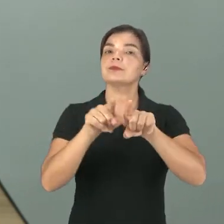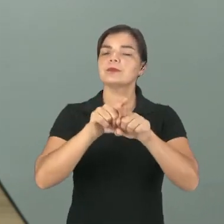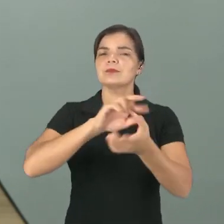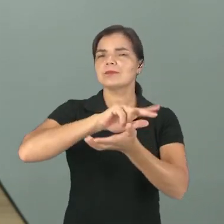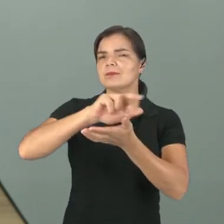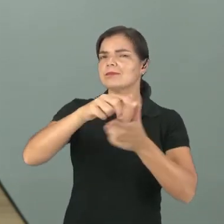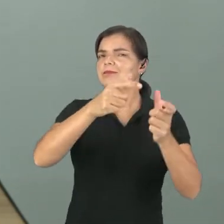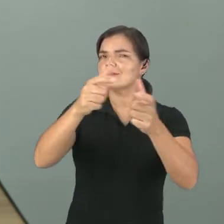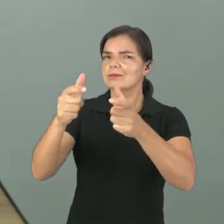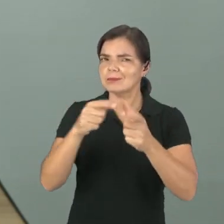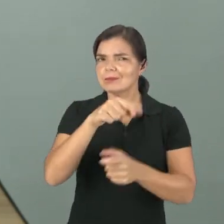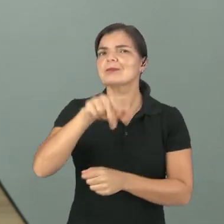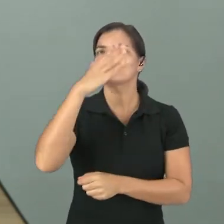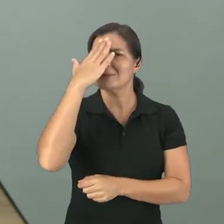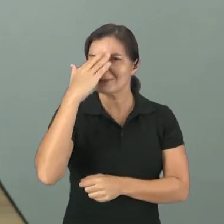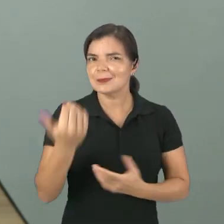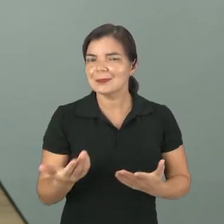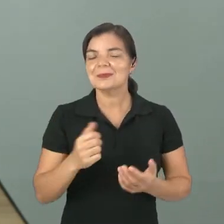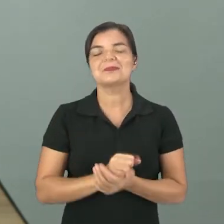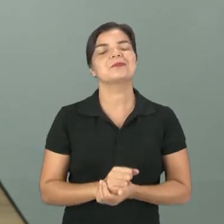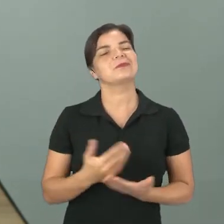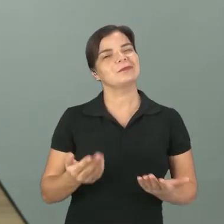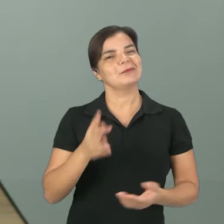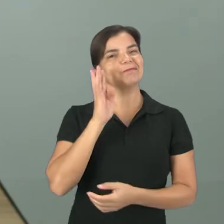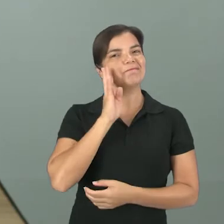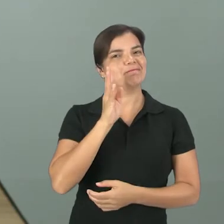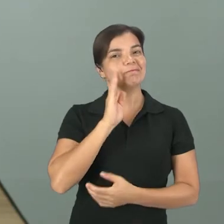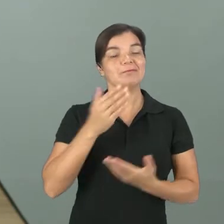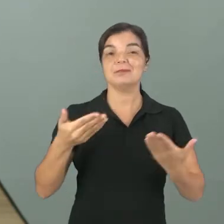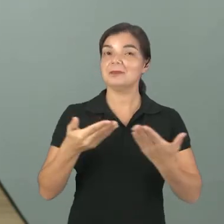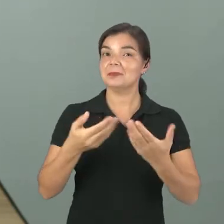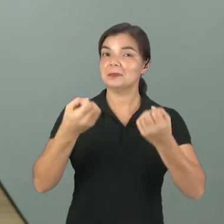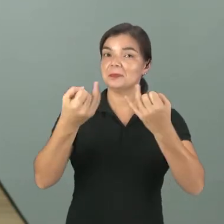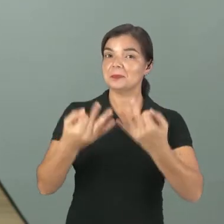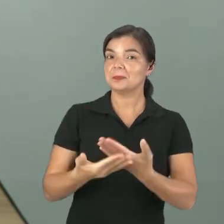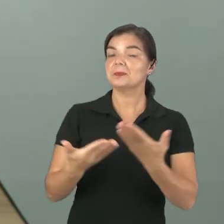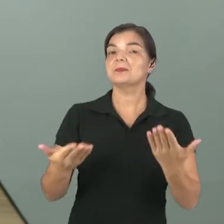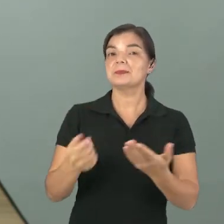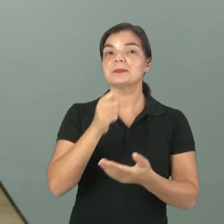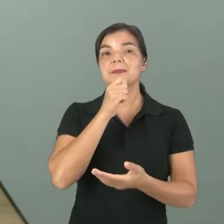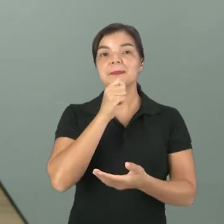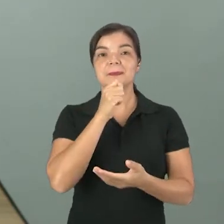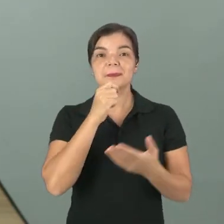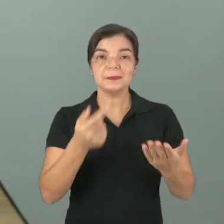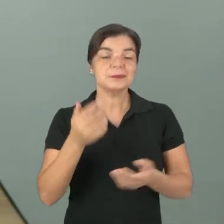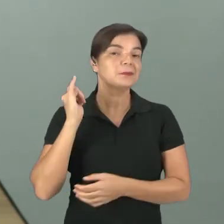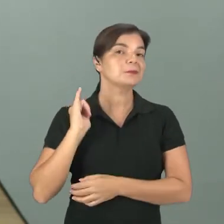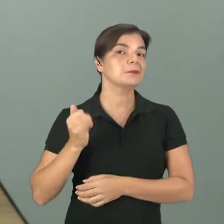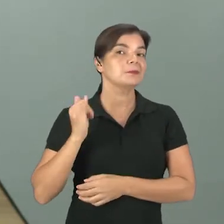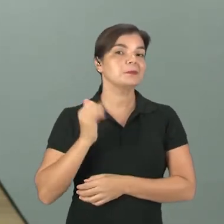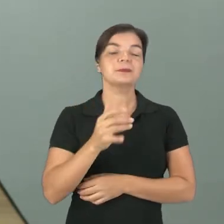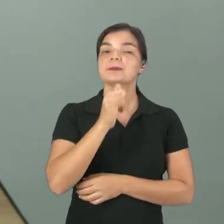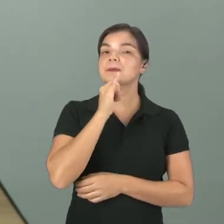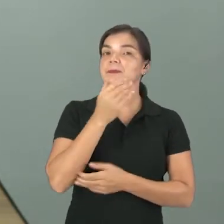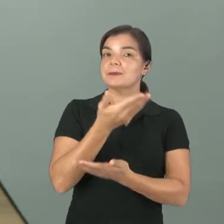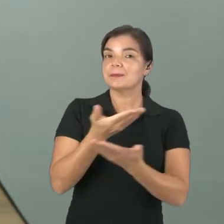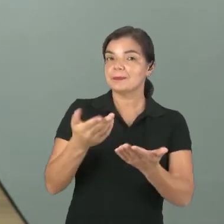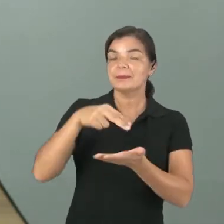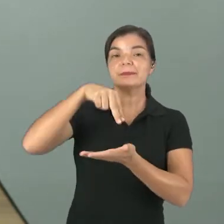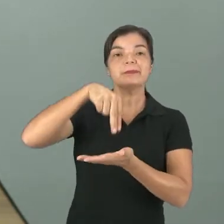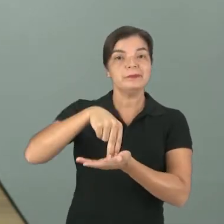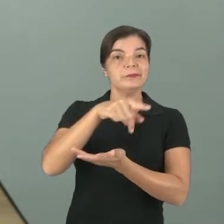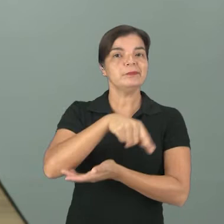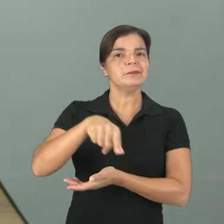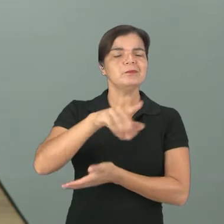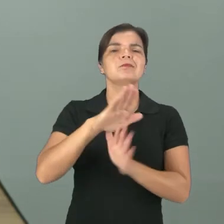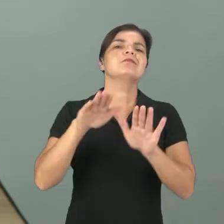diversos lugares. Vocês sabiam disso? Olha que legal! E agora, falando aqui ainda dos nossos contos, dos nossos exemplos desses